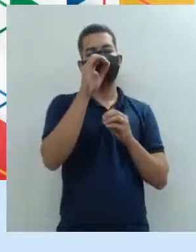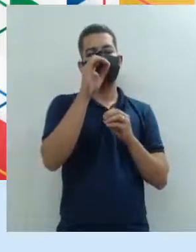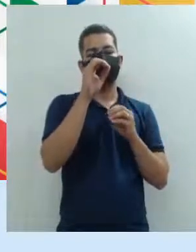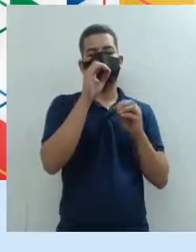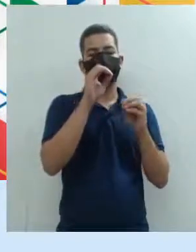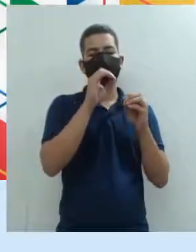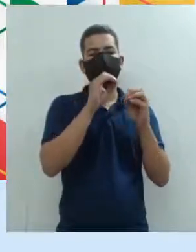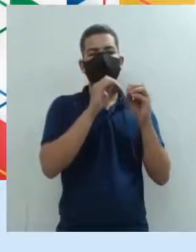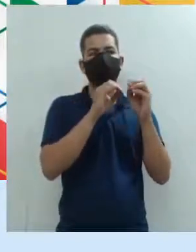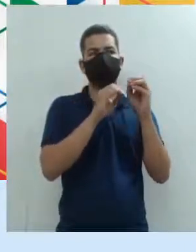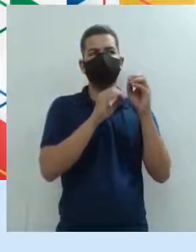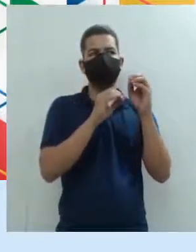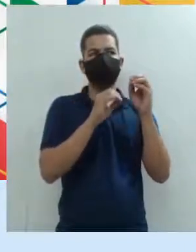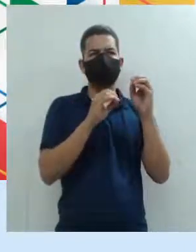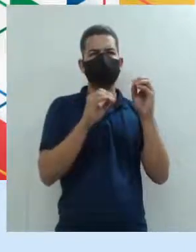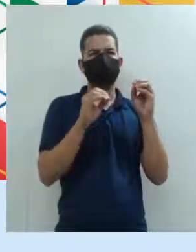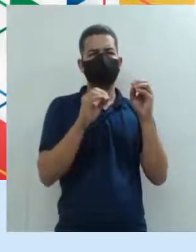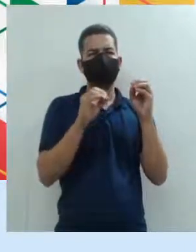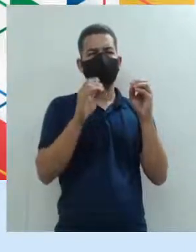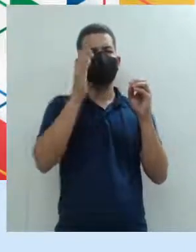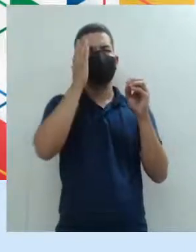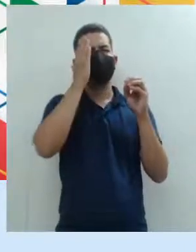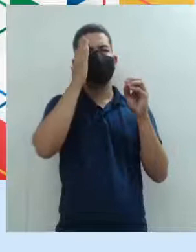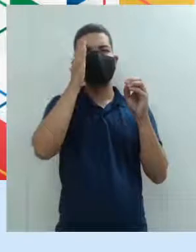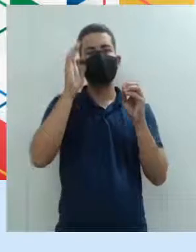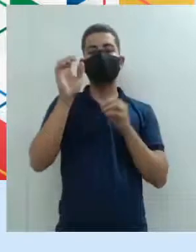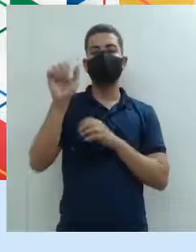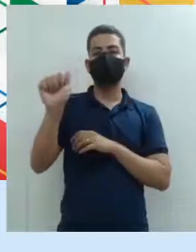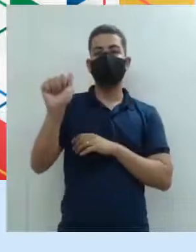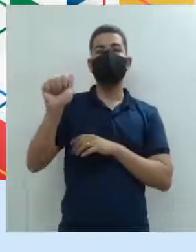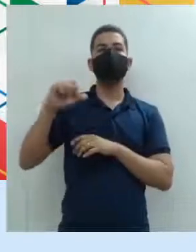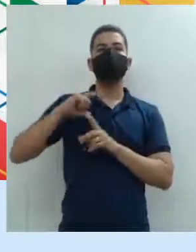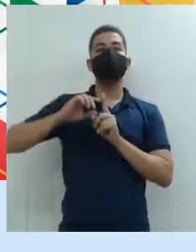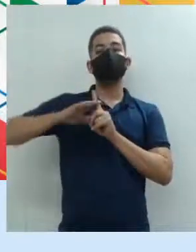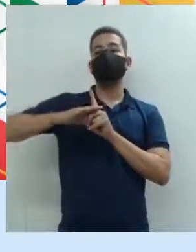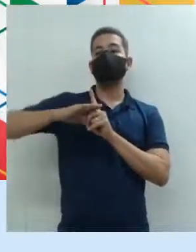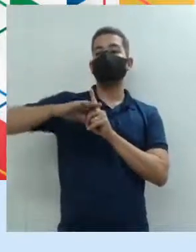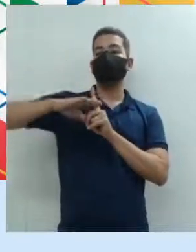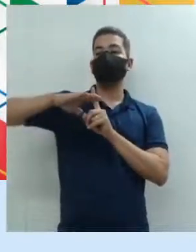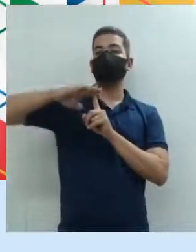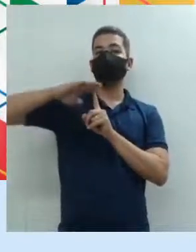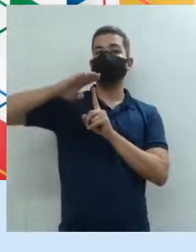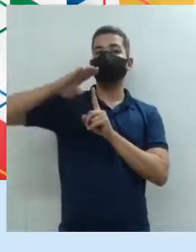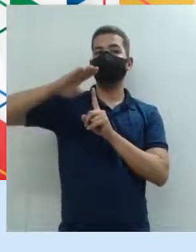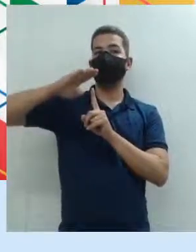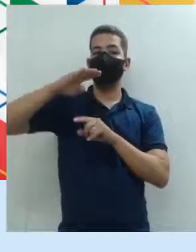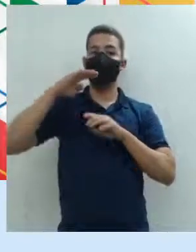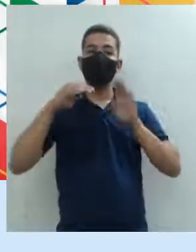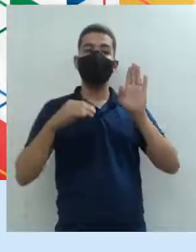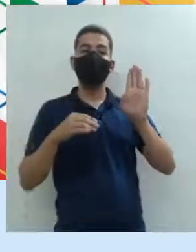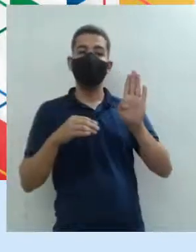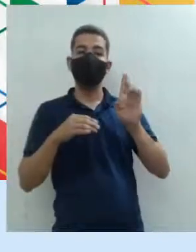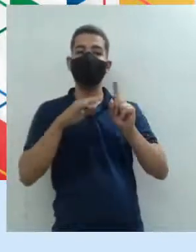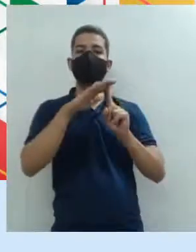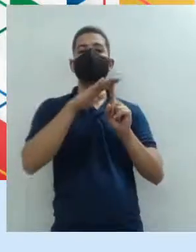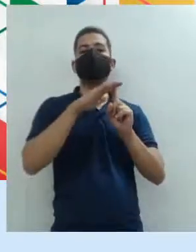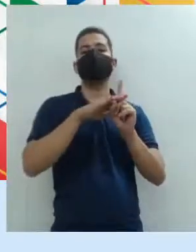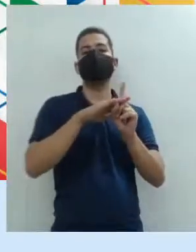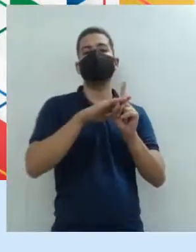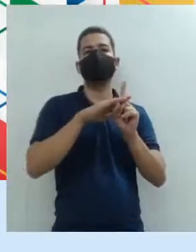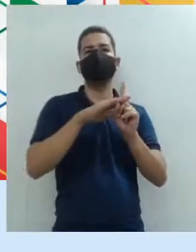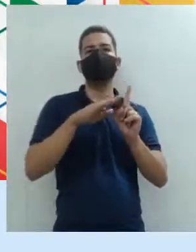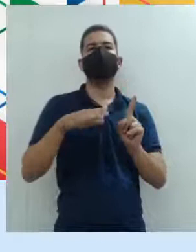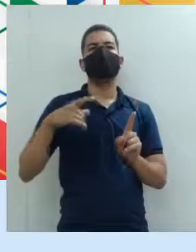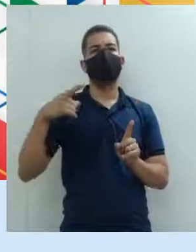Partindo disso, eu já posso associar que o meu corpo A ele tem uma temperatura maior que B. Por quê? Porque a temperatura